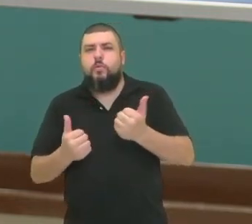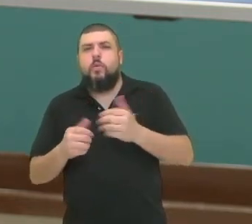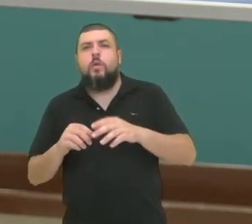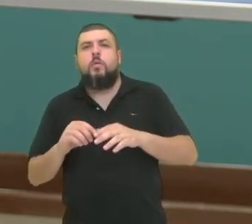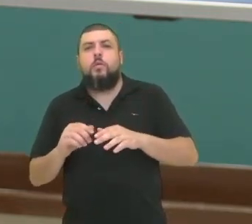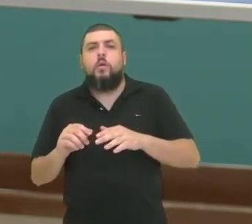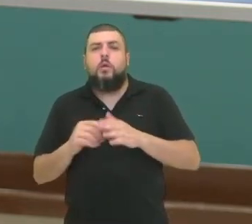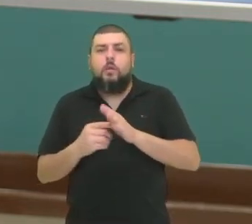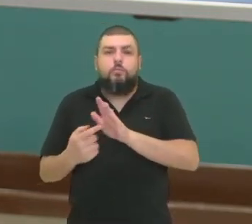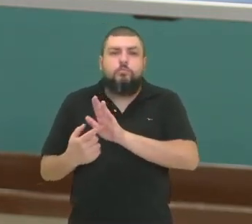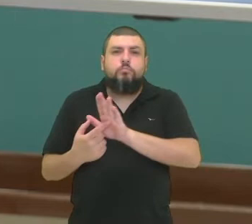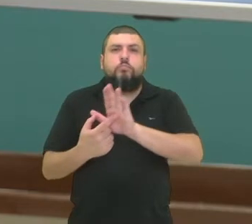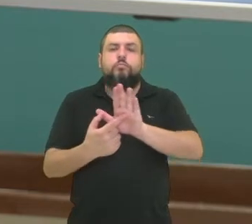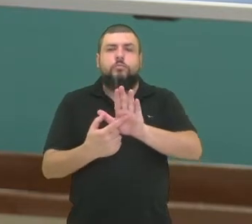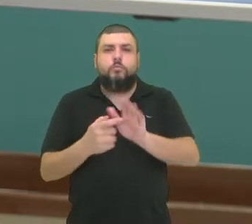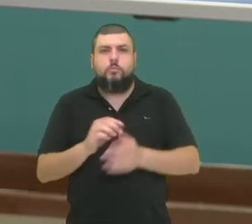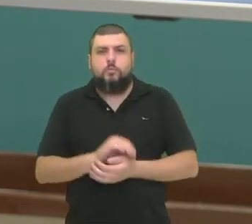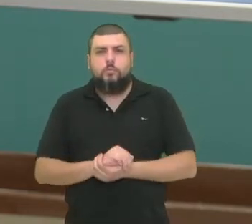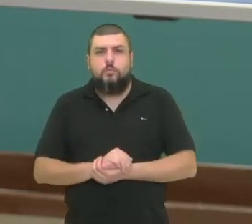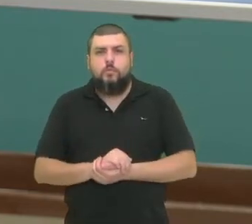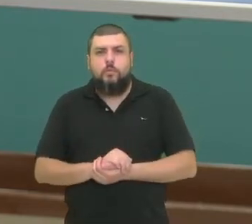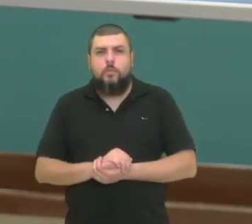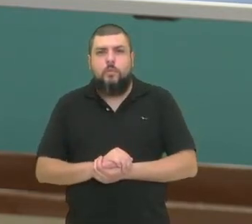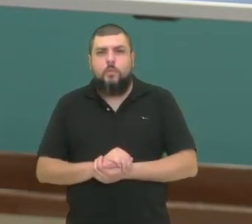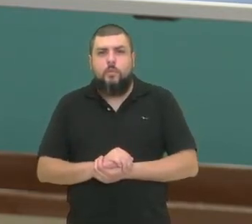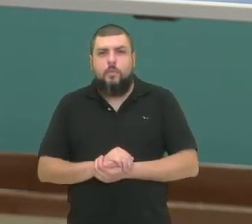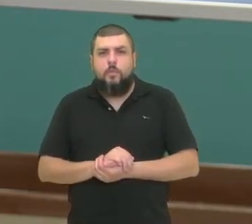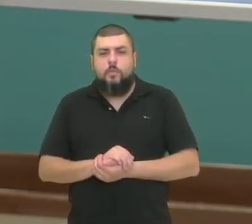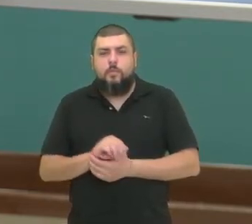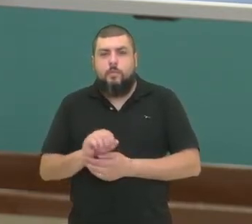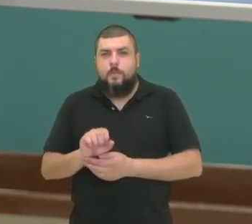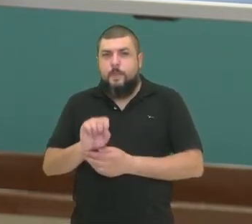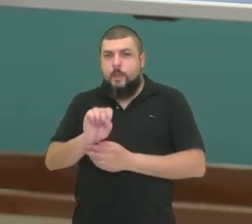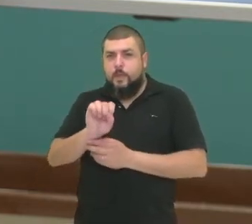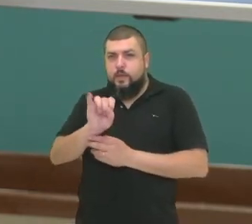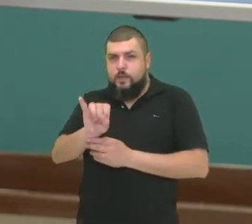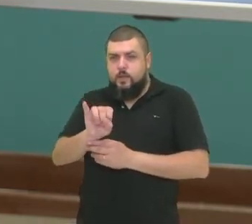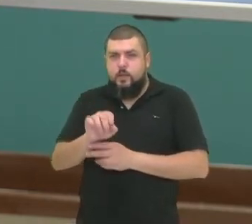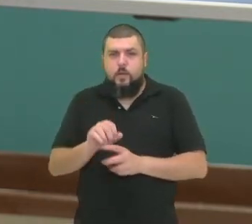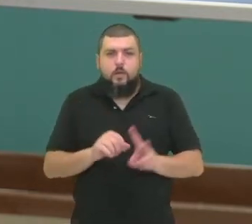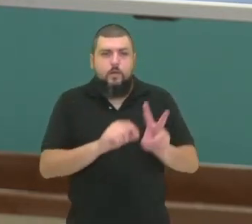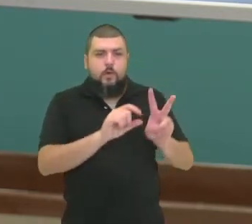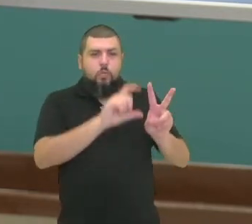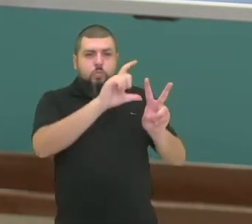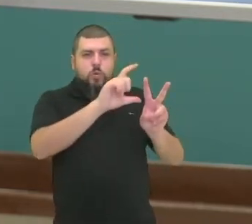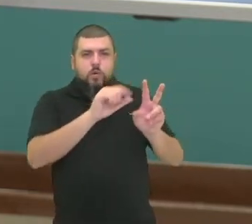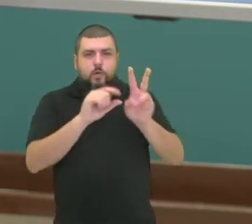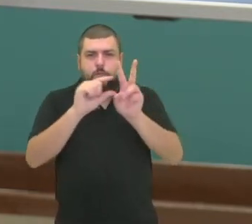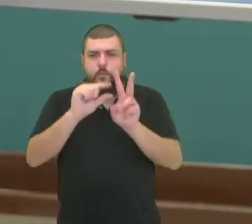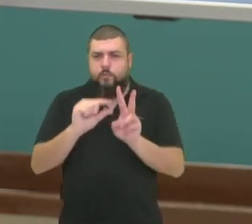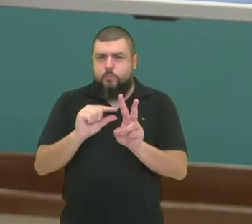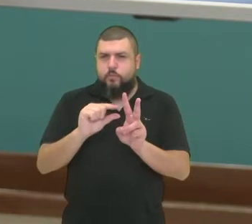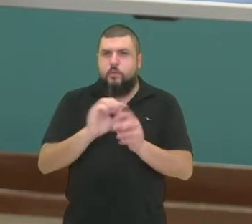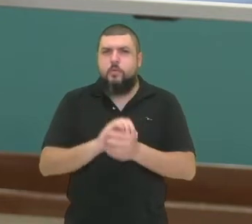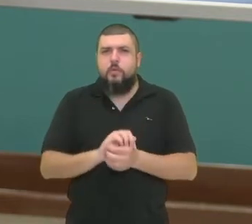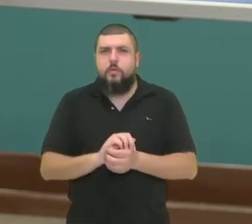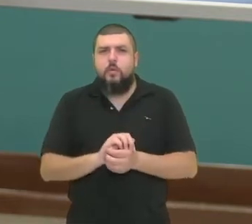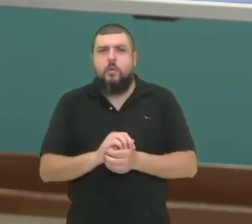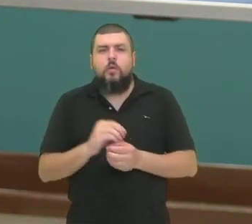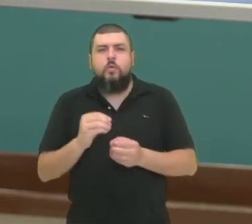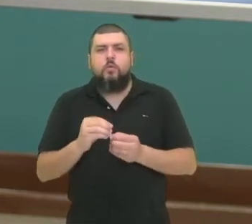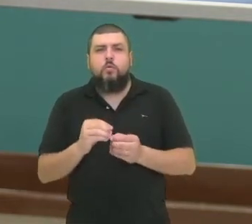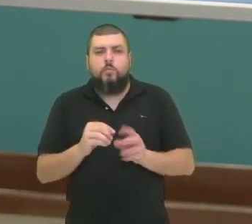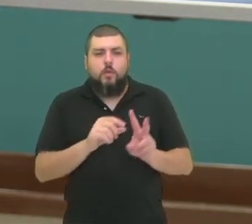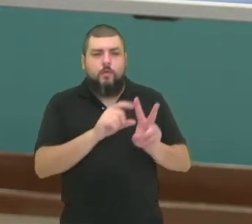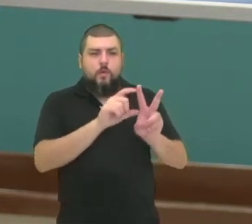apresentar. Se eu tiver heterozigose, vezão, vezinho, essa característica do